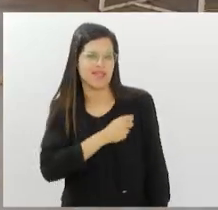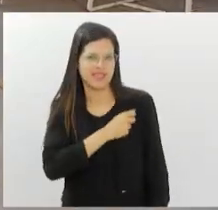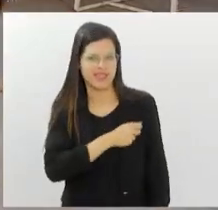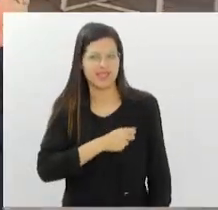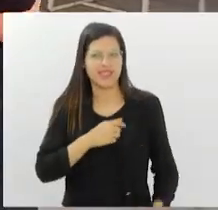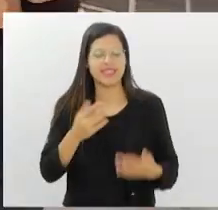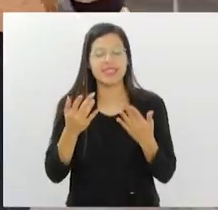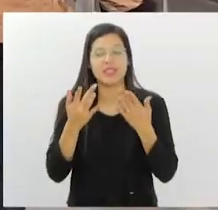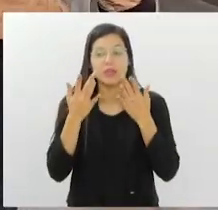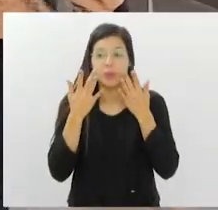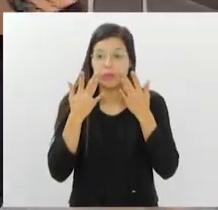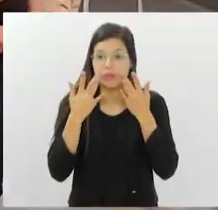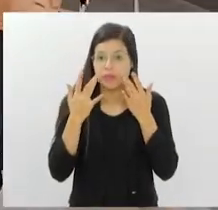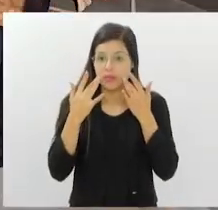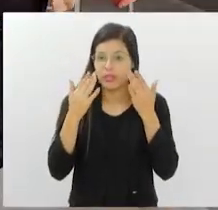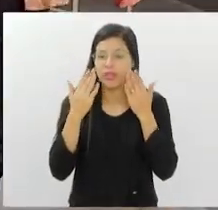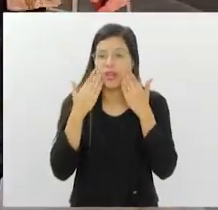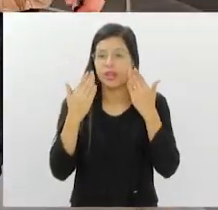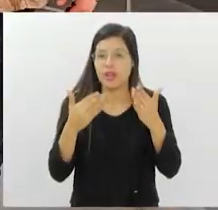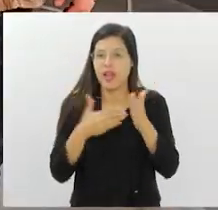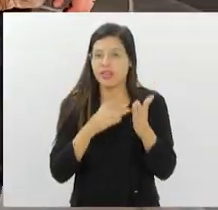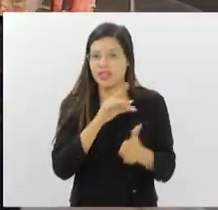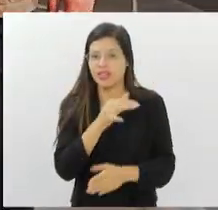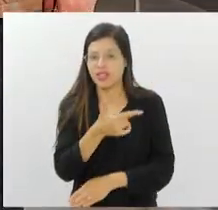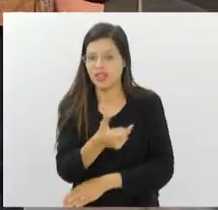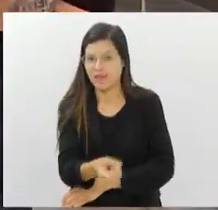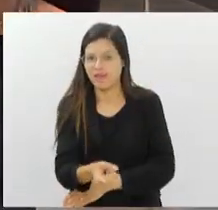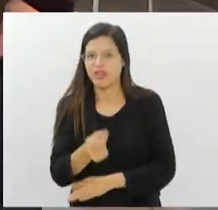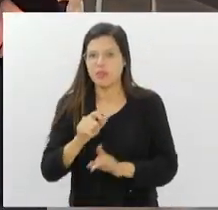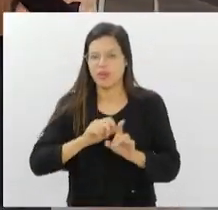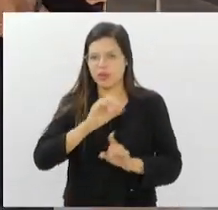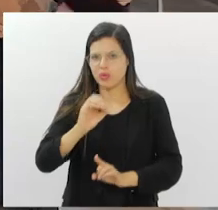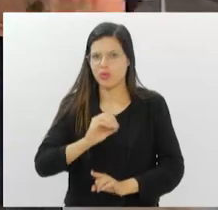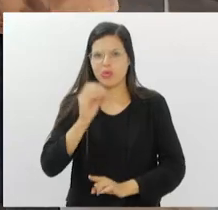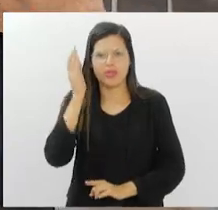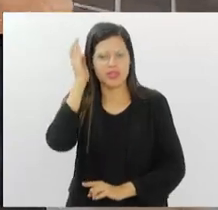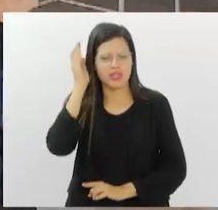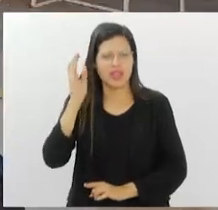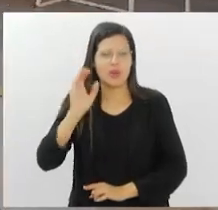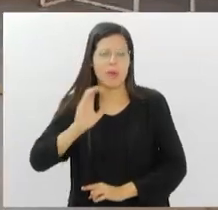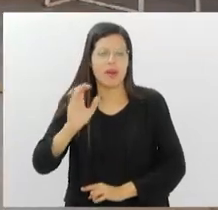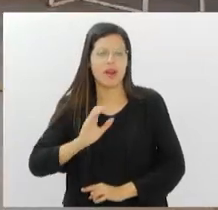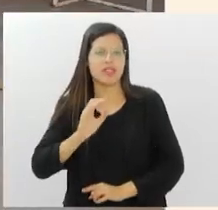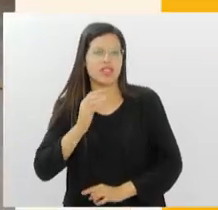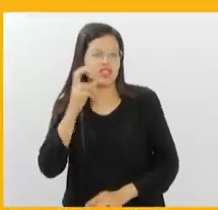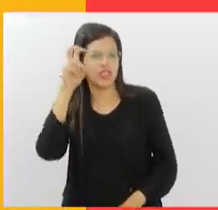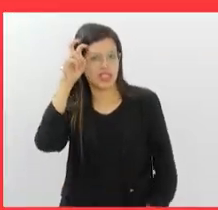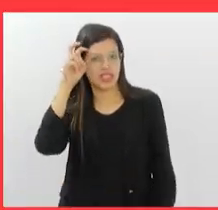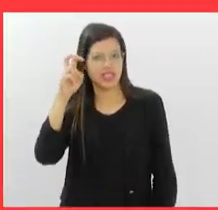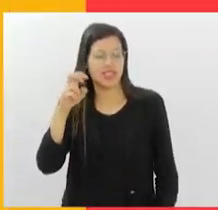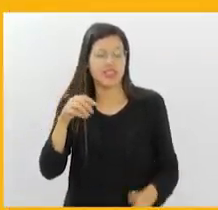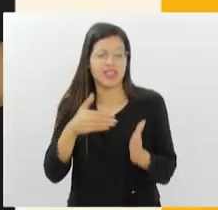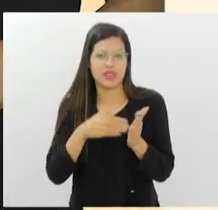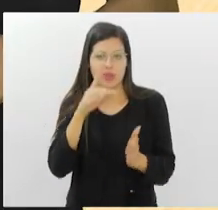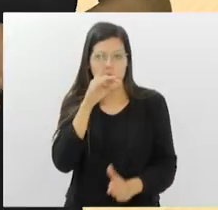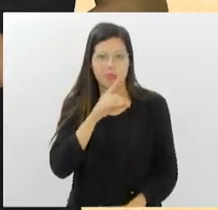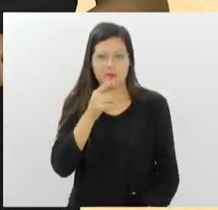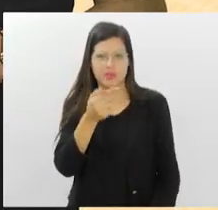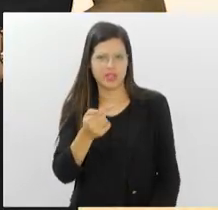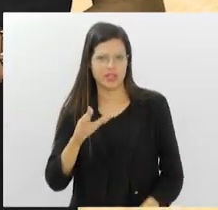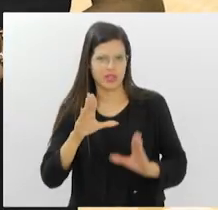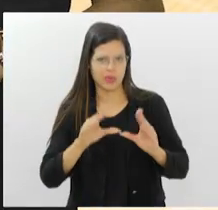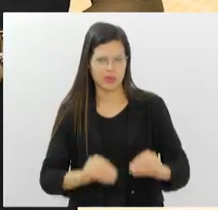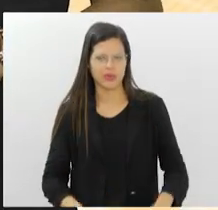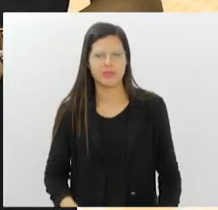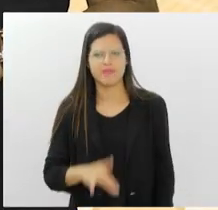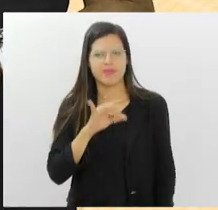espetáculo fica em cartaz até o dia 20 de outubro, no Sesc Copacabana, de quinta a domingo, às 7 da noite. E no Dia das